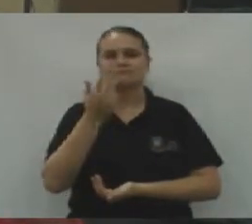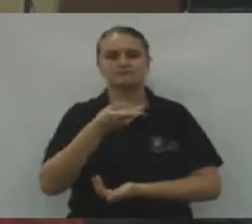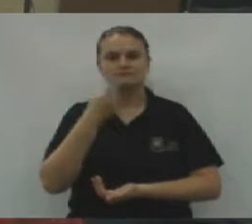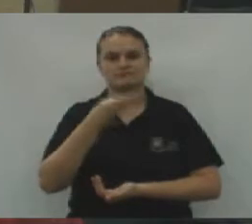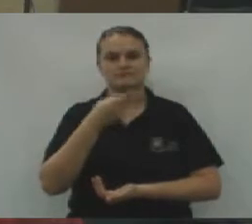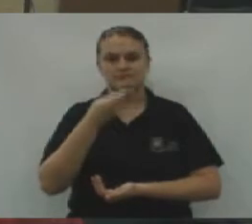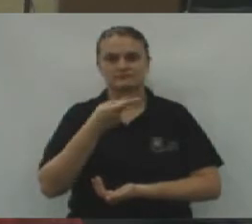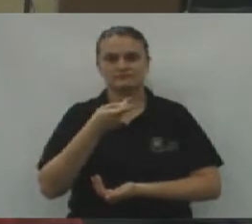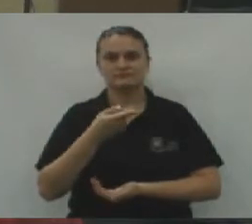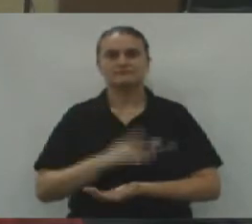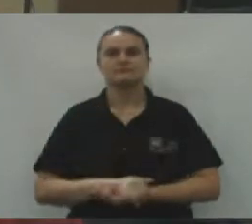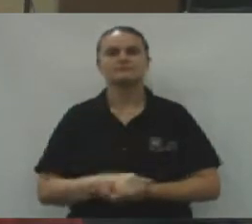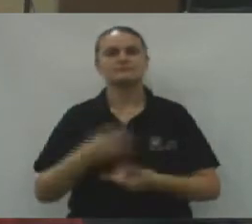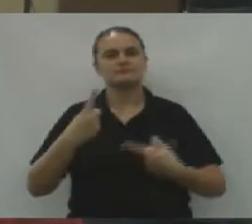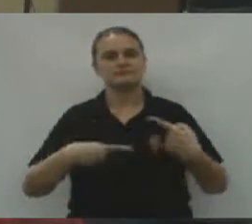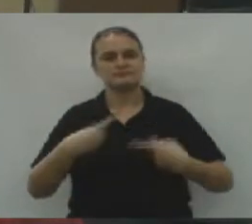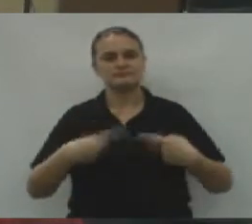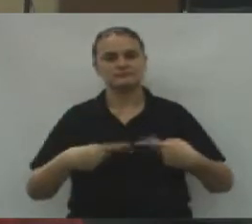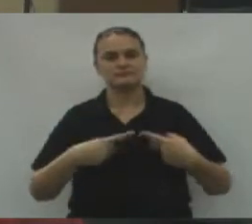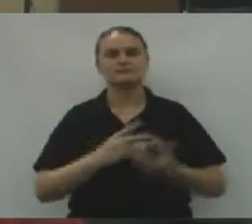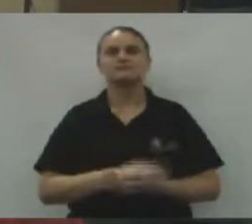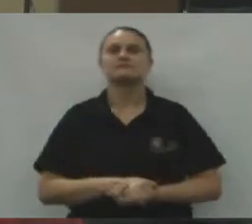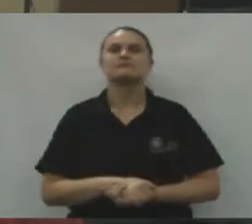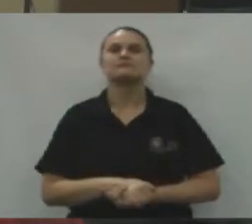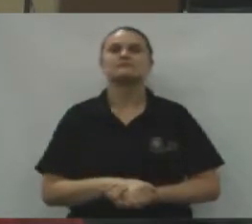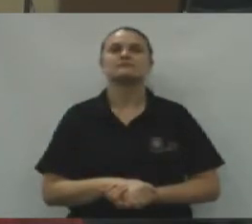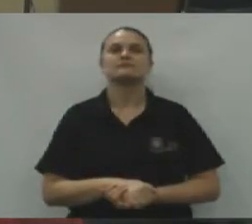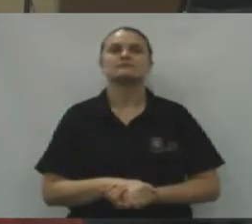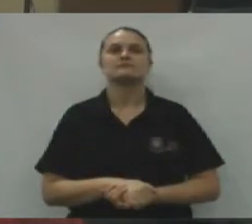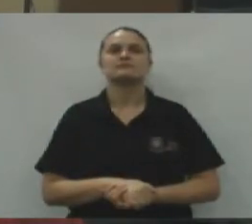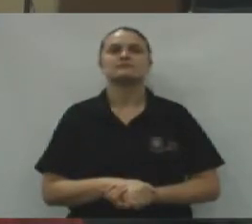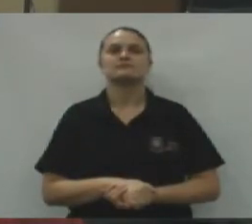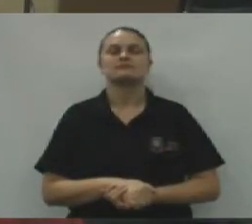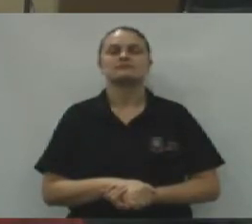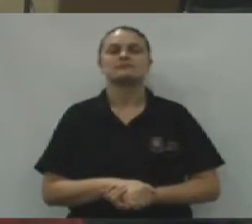para a tribuna, vamos passar de imediato para a ordem do dia.